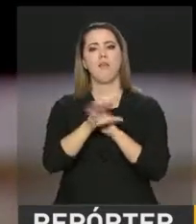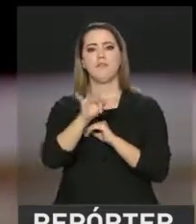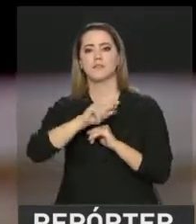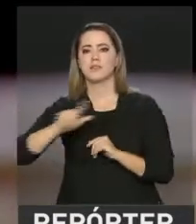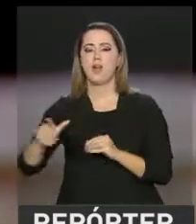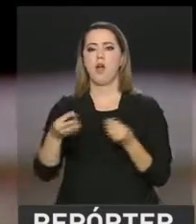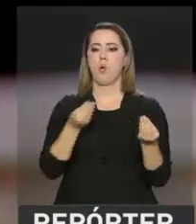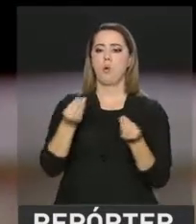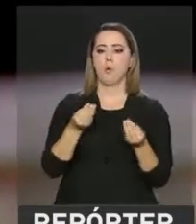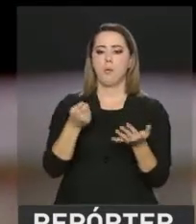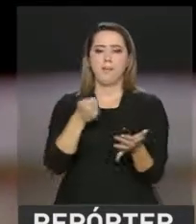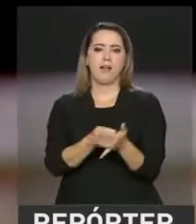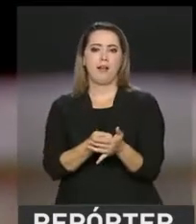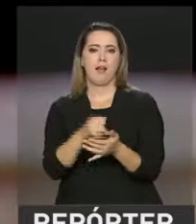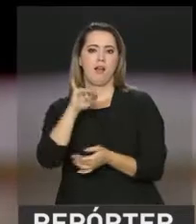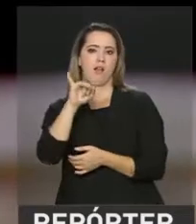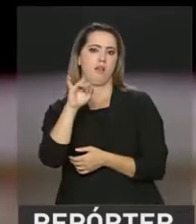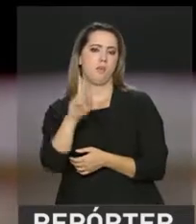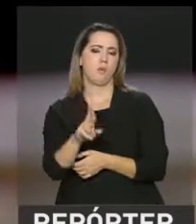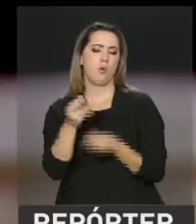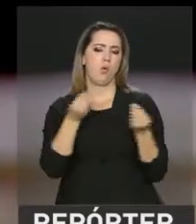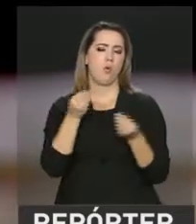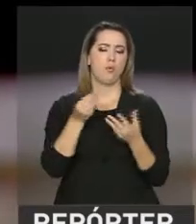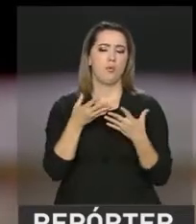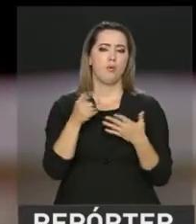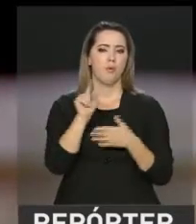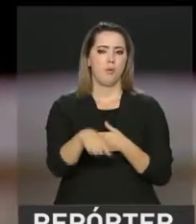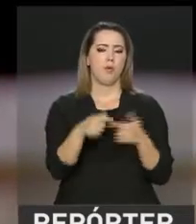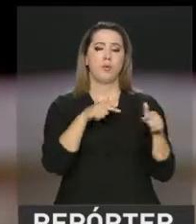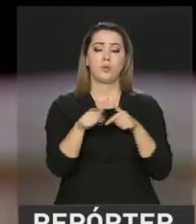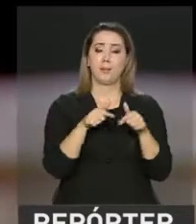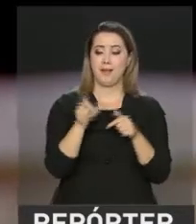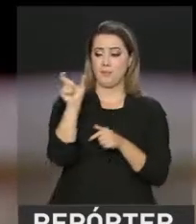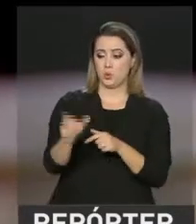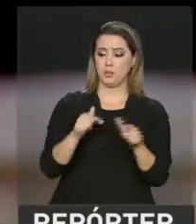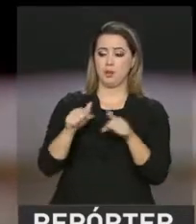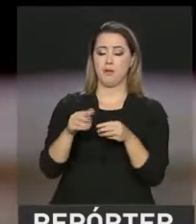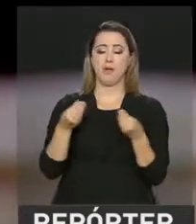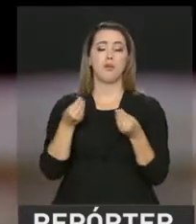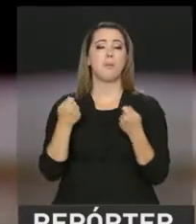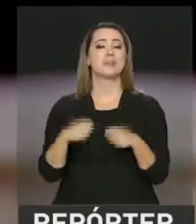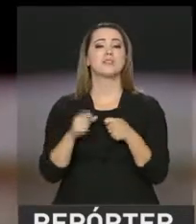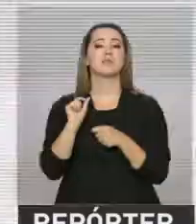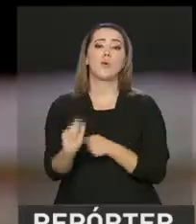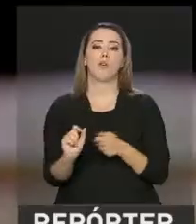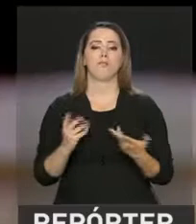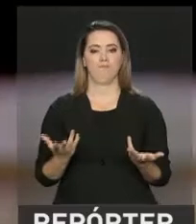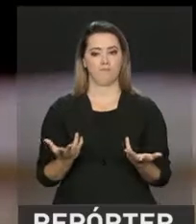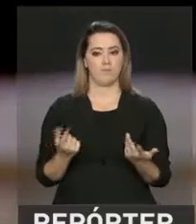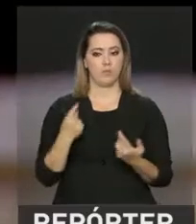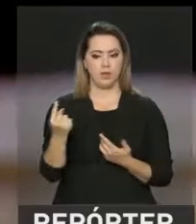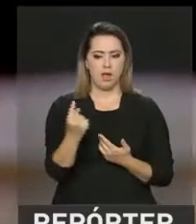renda? Quanto eu vou pagar? Trabalhista, quais são os deveres trabalhistas? Cada